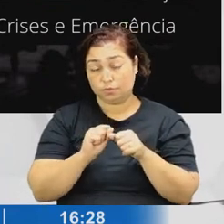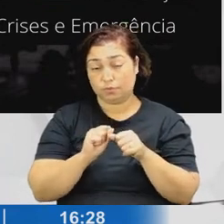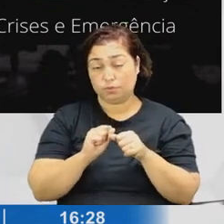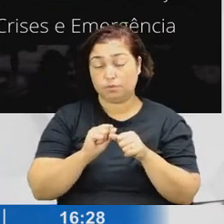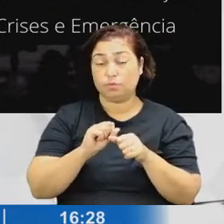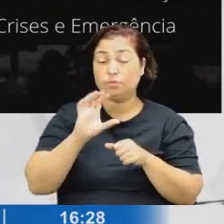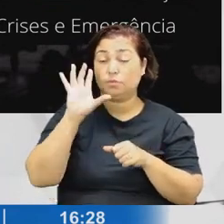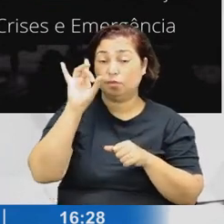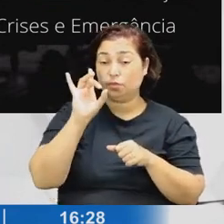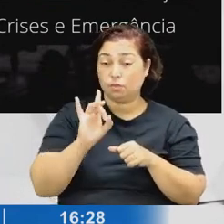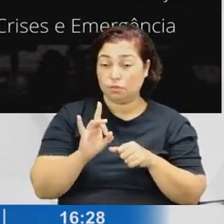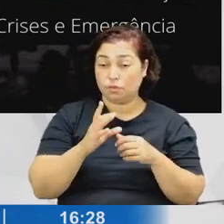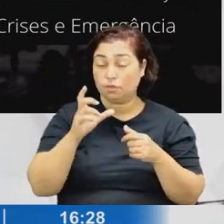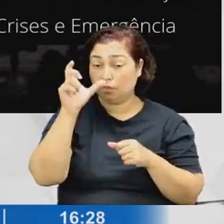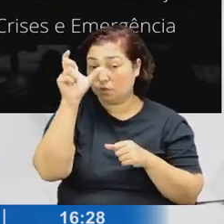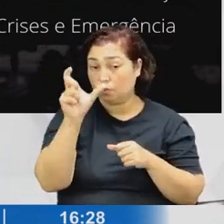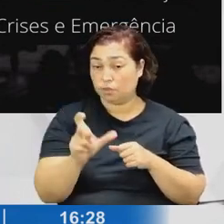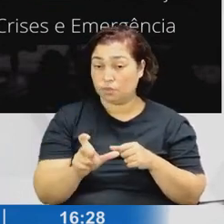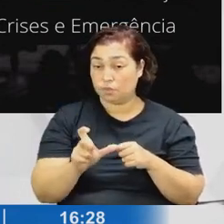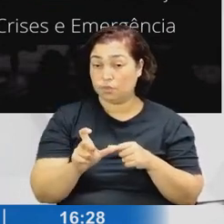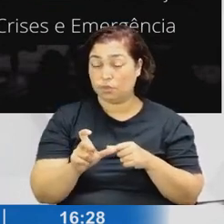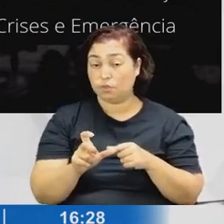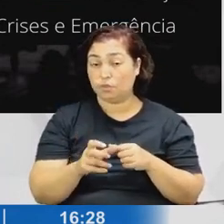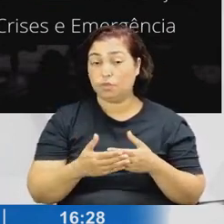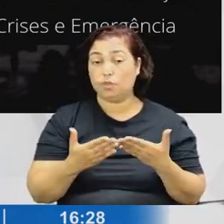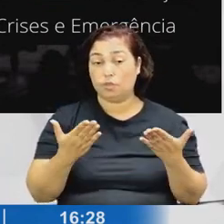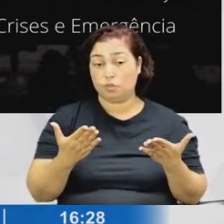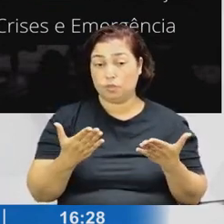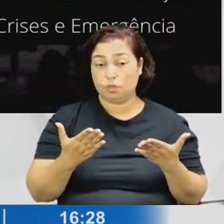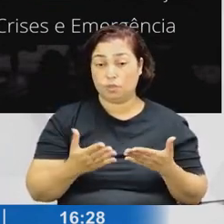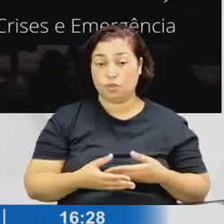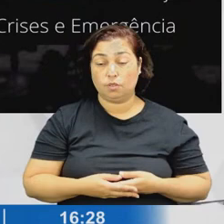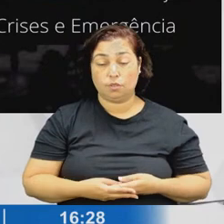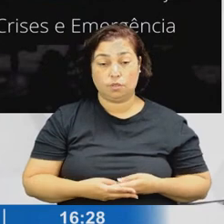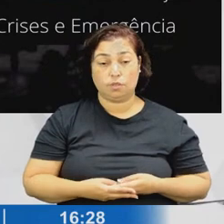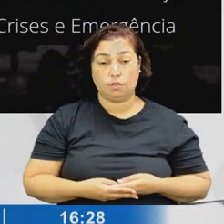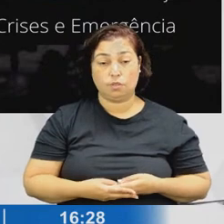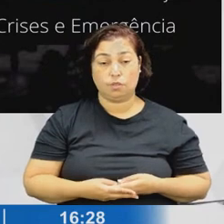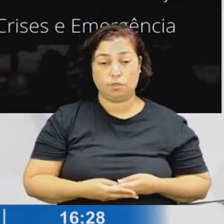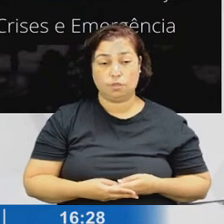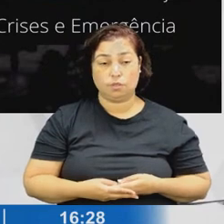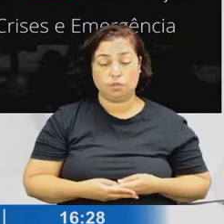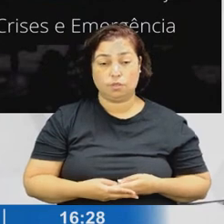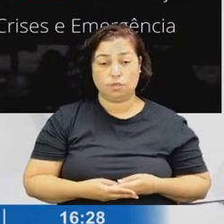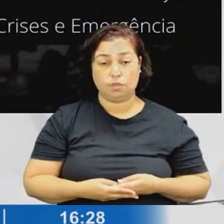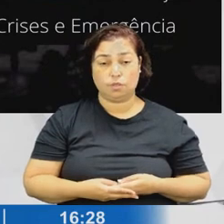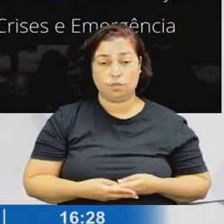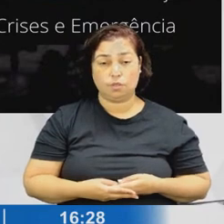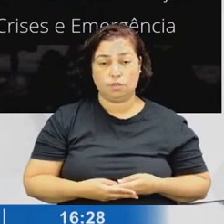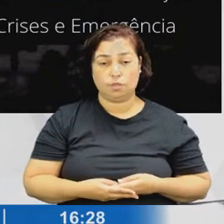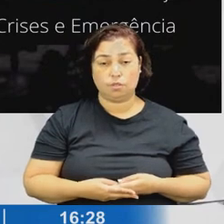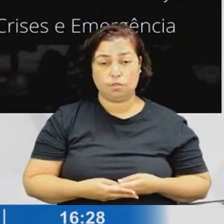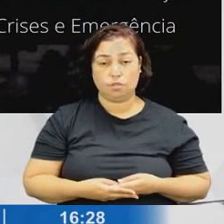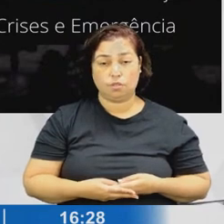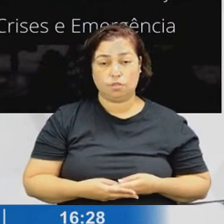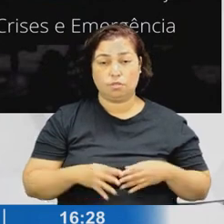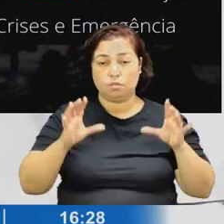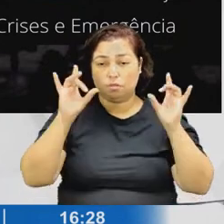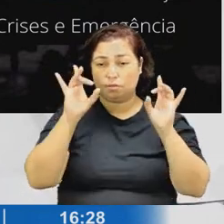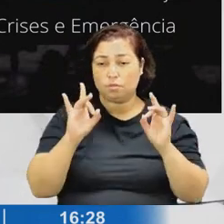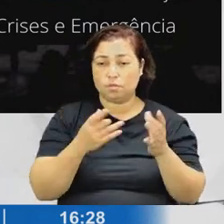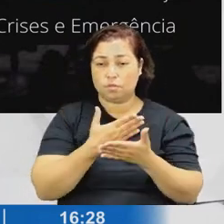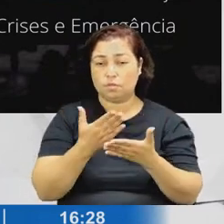perfil como cada perfil lida com os principais atos né então assim eu botei tem outras coisas ali mas eu botei os principais atos na cidade